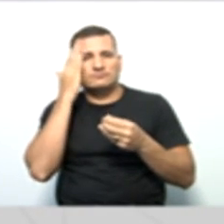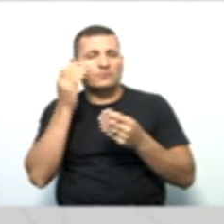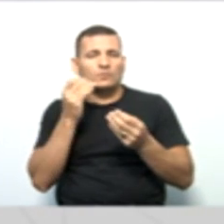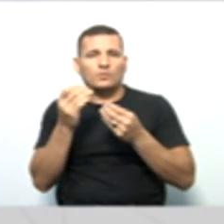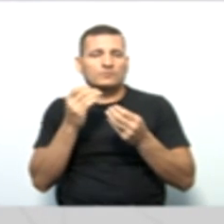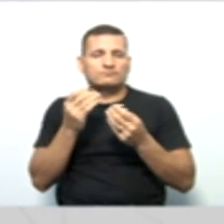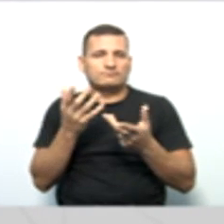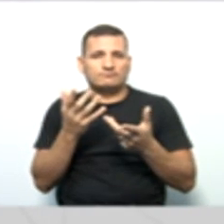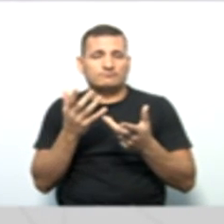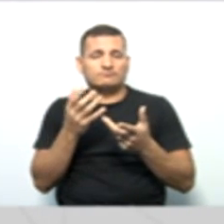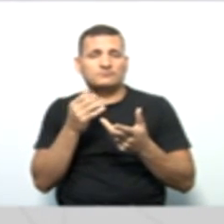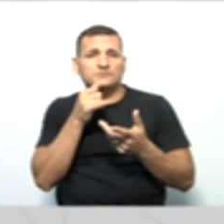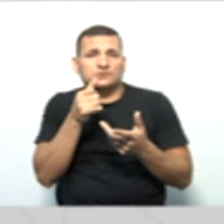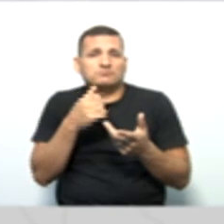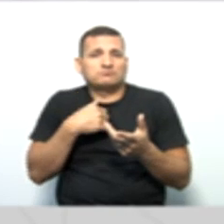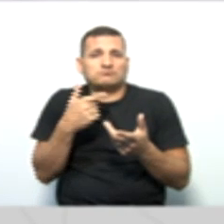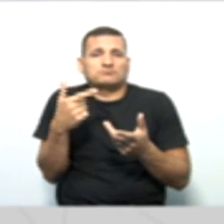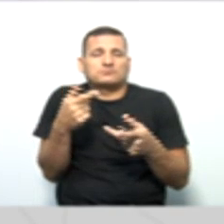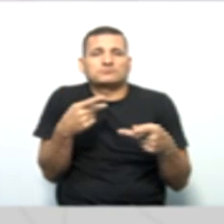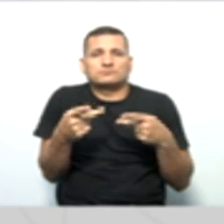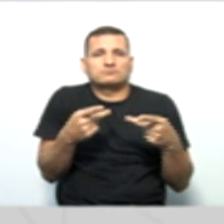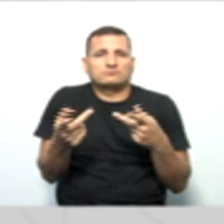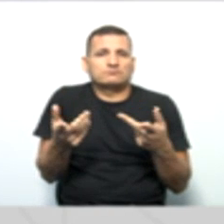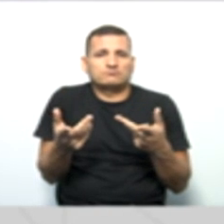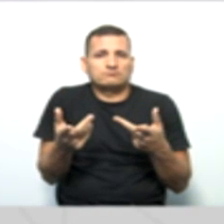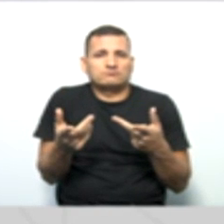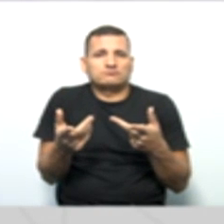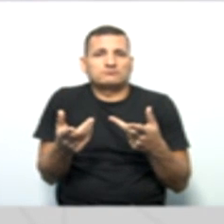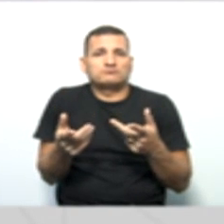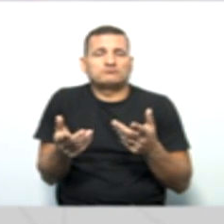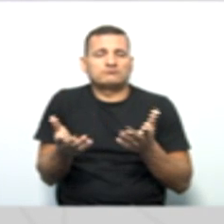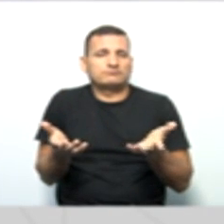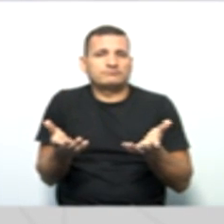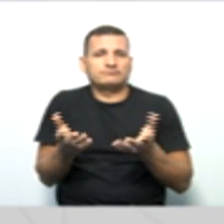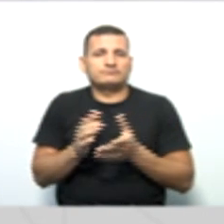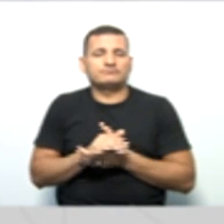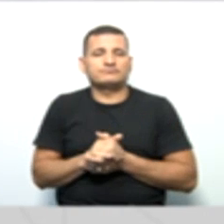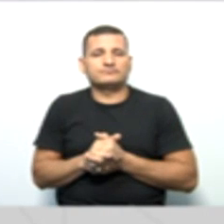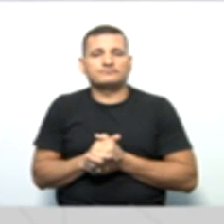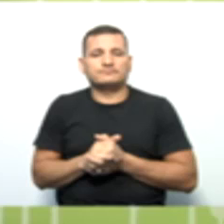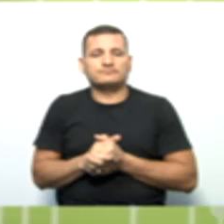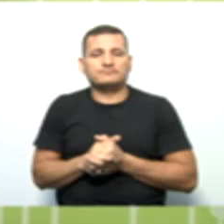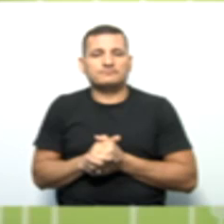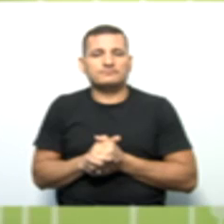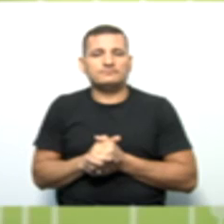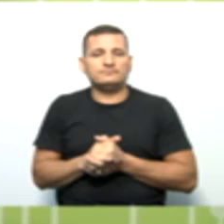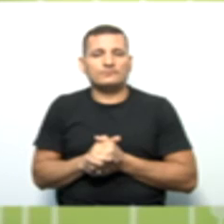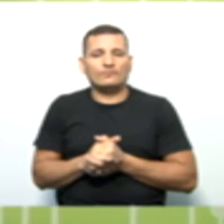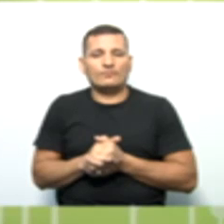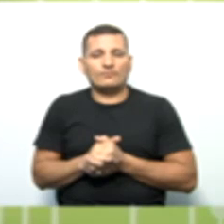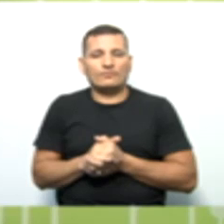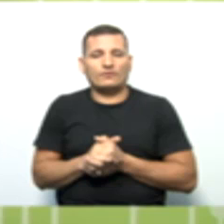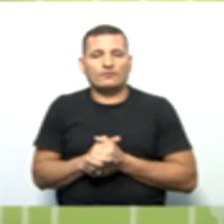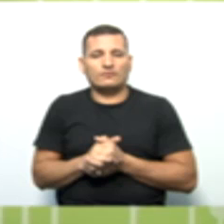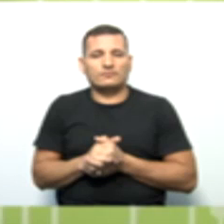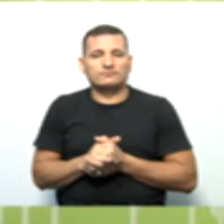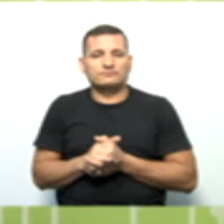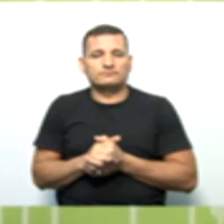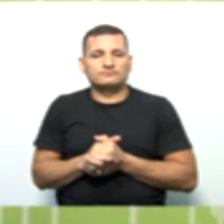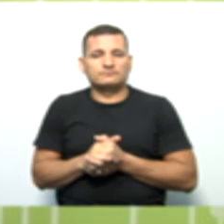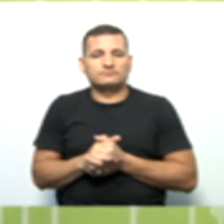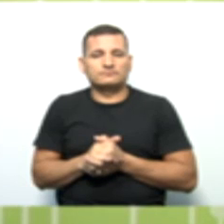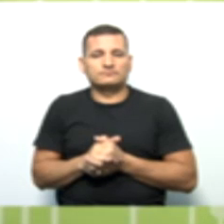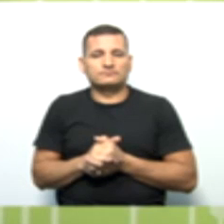teste se eu não tenho um projeto, se eu já tenho ali um produto, né? Daquilo que foi pensado, daquilo que foi analisado apenas, tá